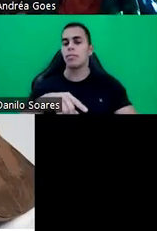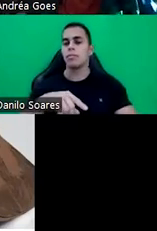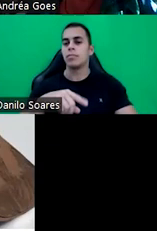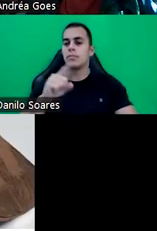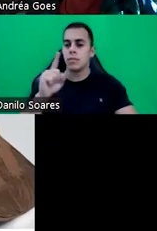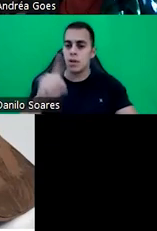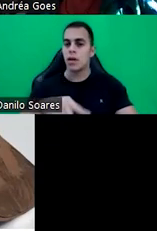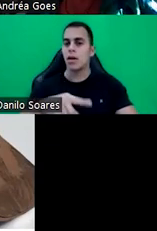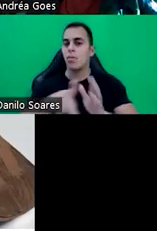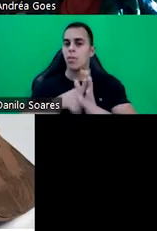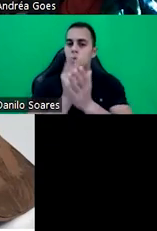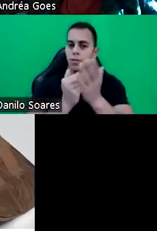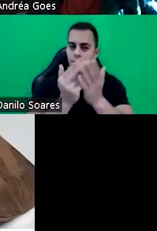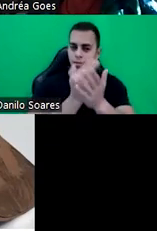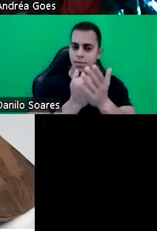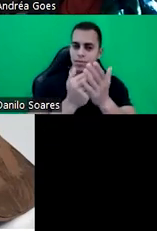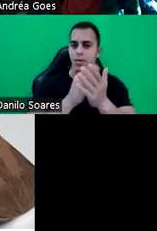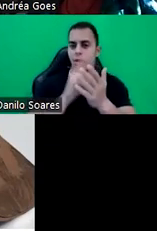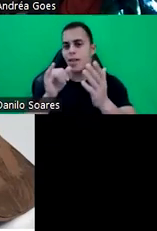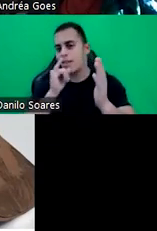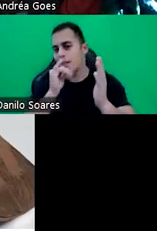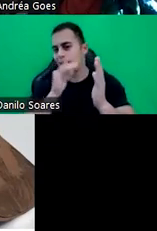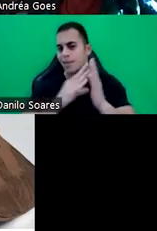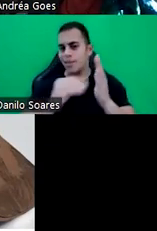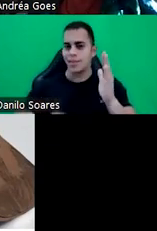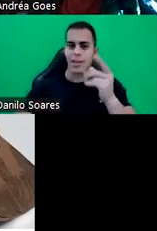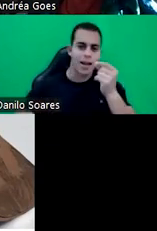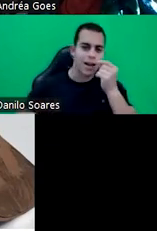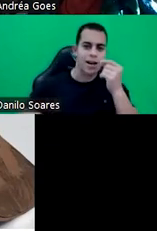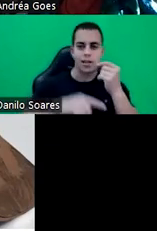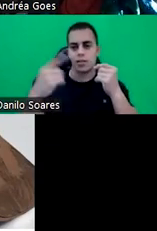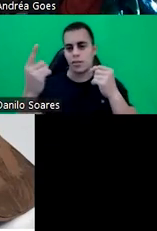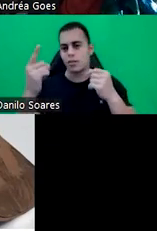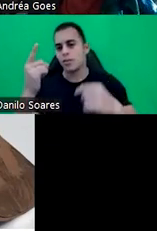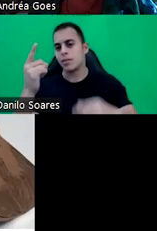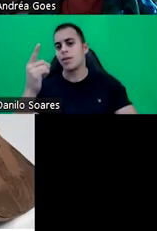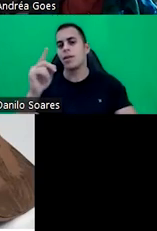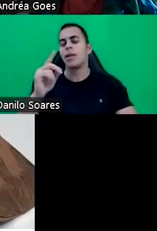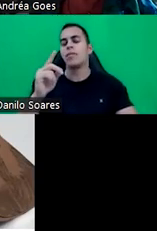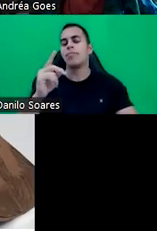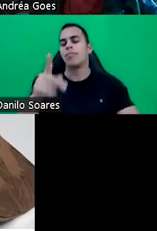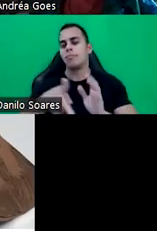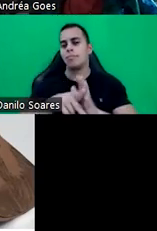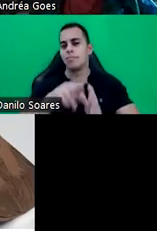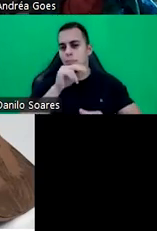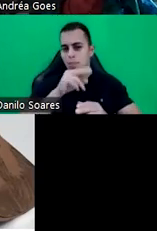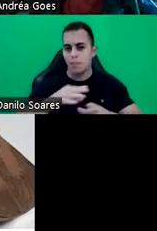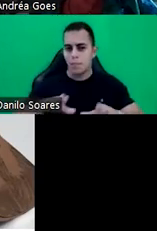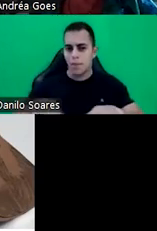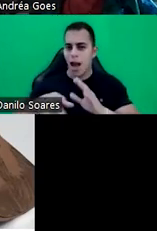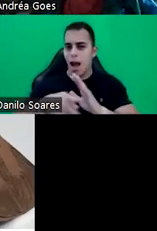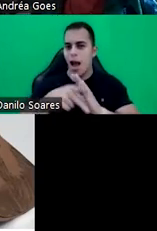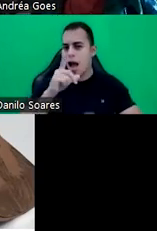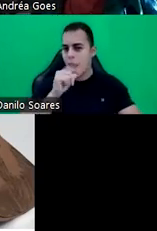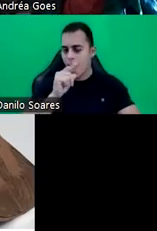nossa ilustração, o protótipo aqui à esquerda e aqui embaixo, e aí foi material que ela desenvolveu de acordo com as